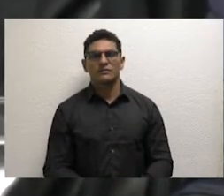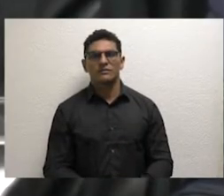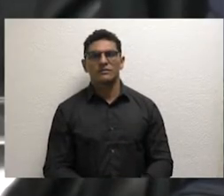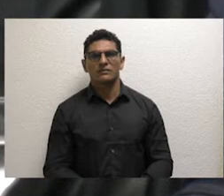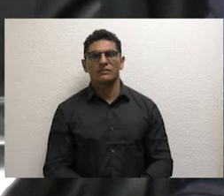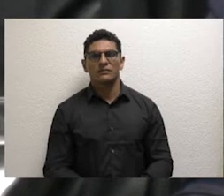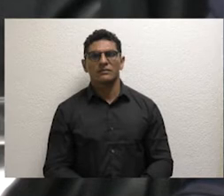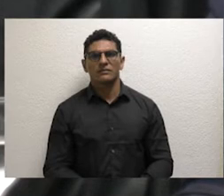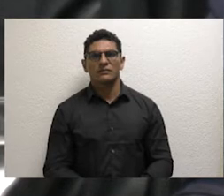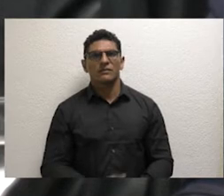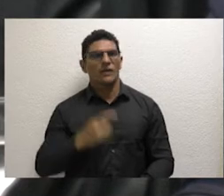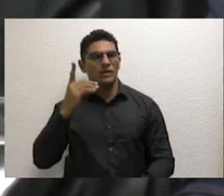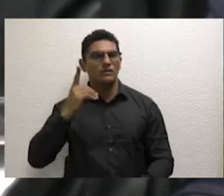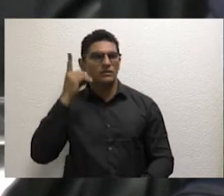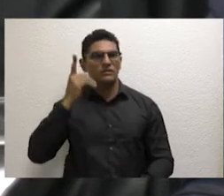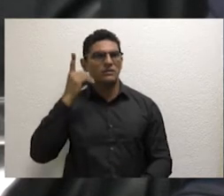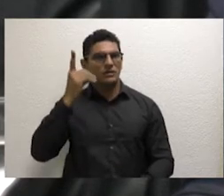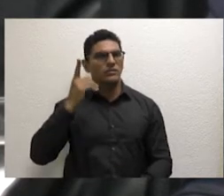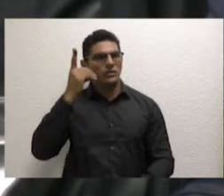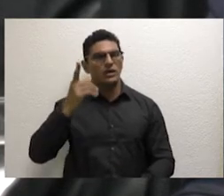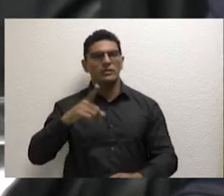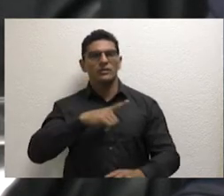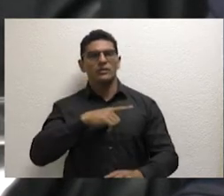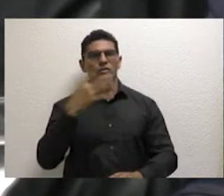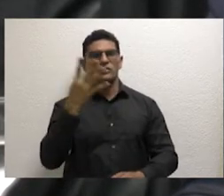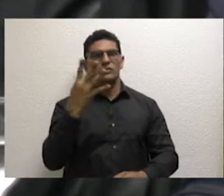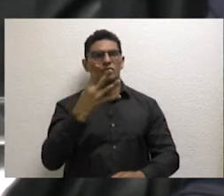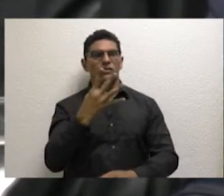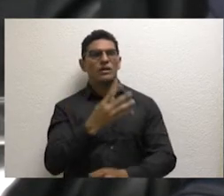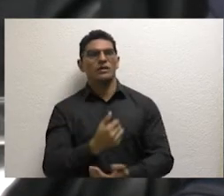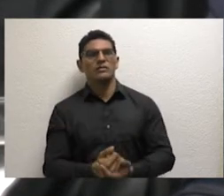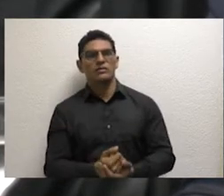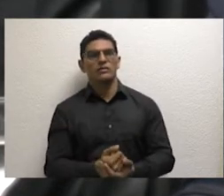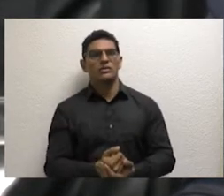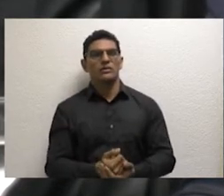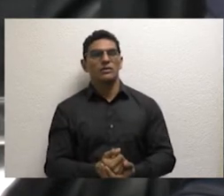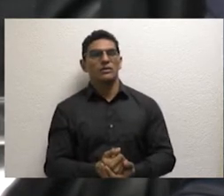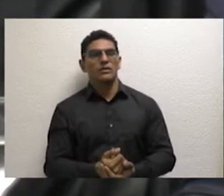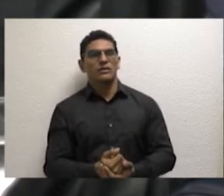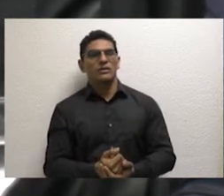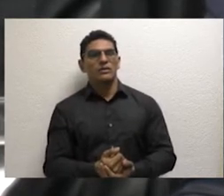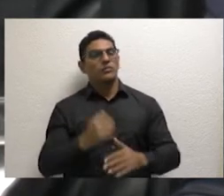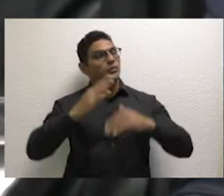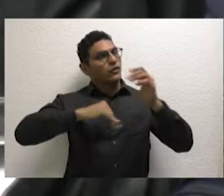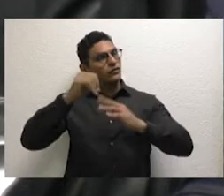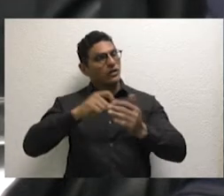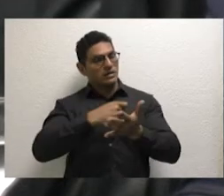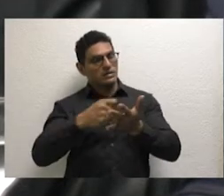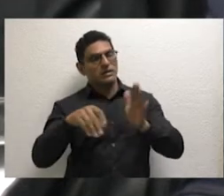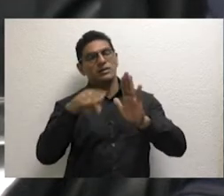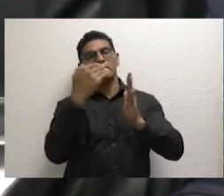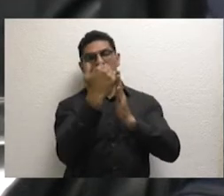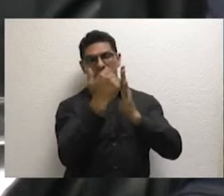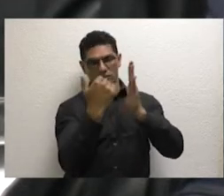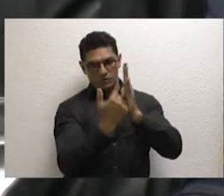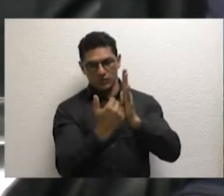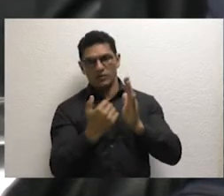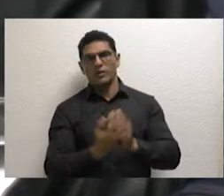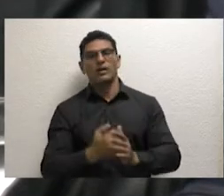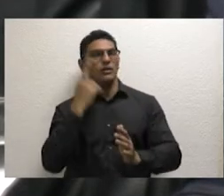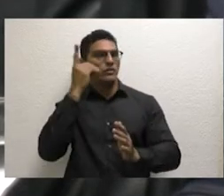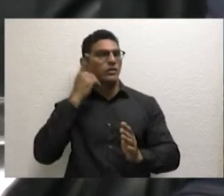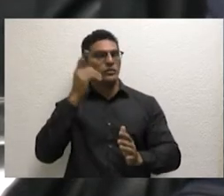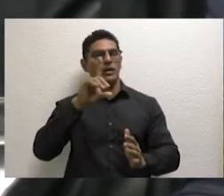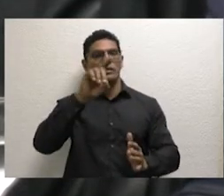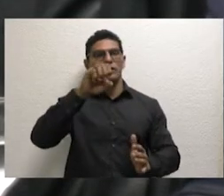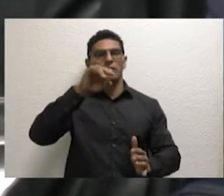senhores deputados nós temos quatro colegas inscritos para tratar ainda desse tema então nós temos o deputado